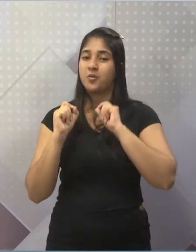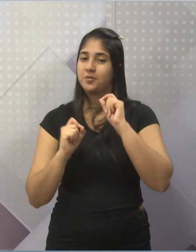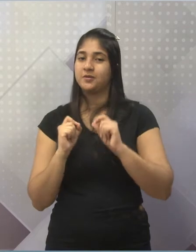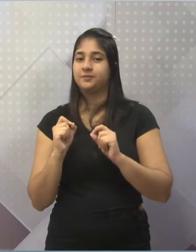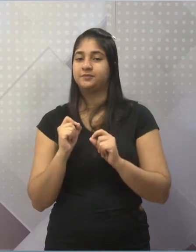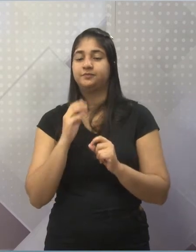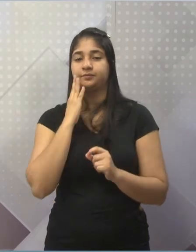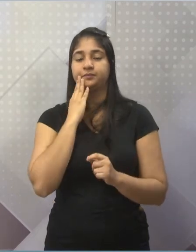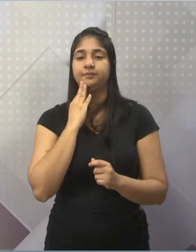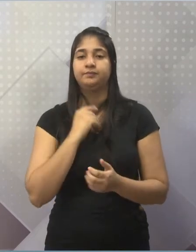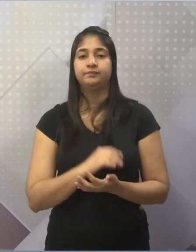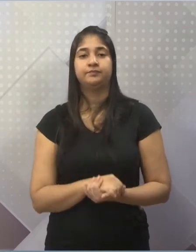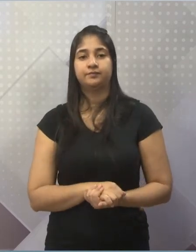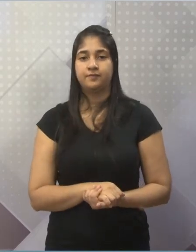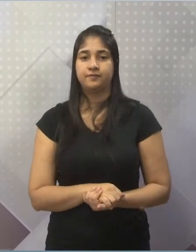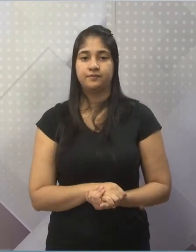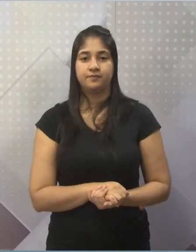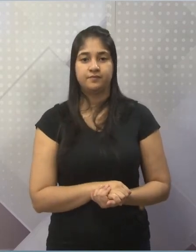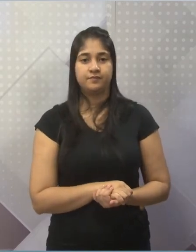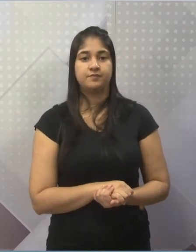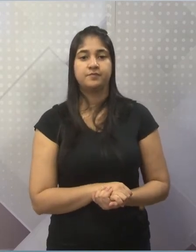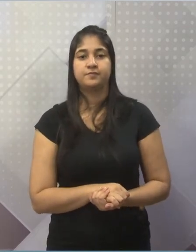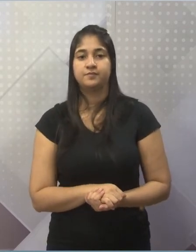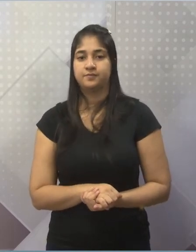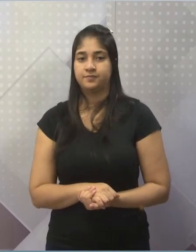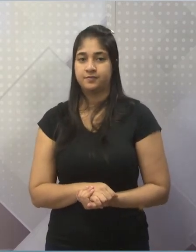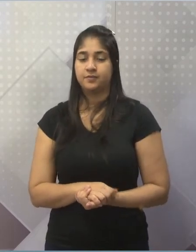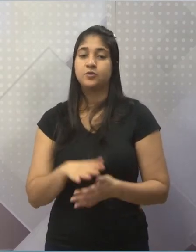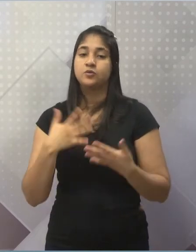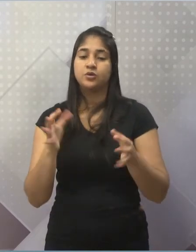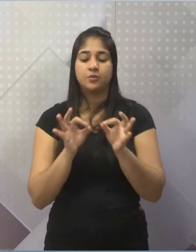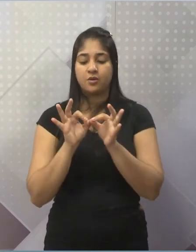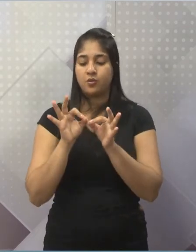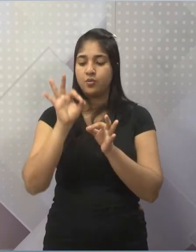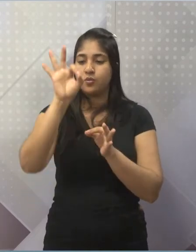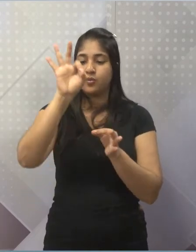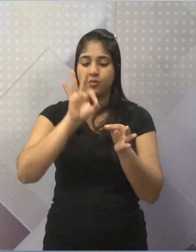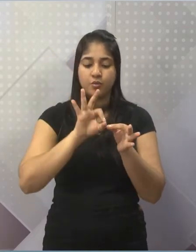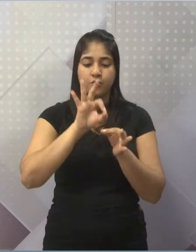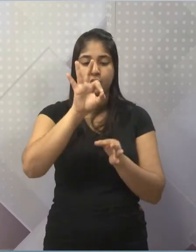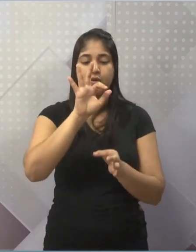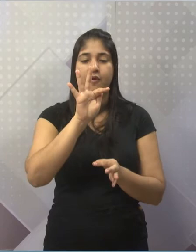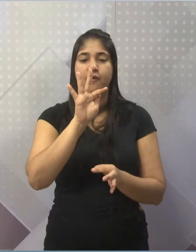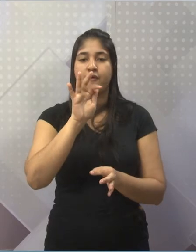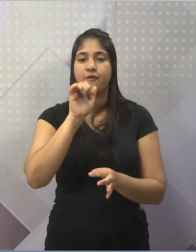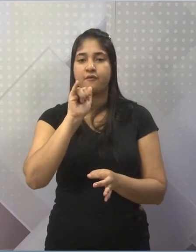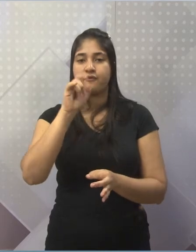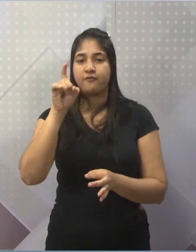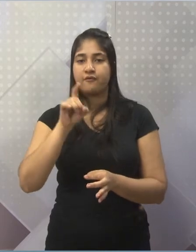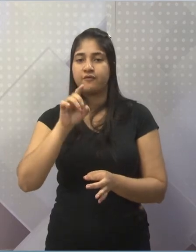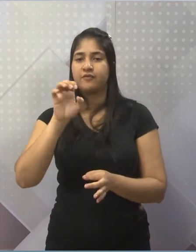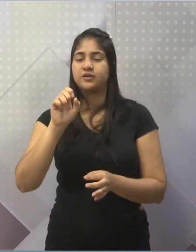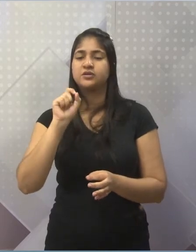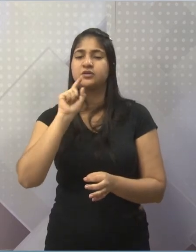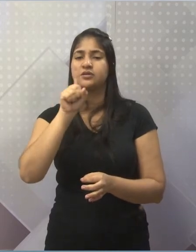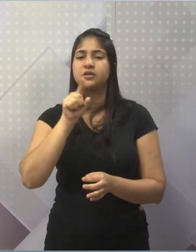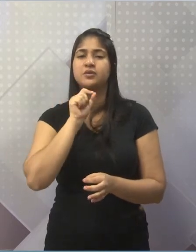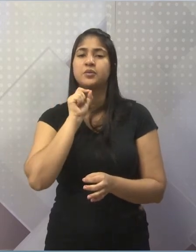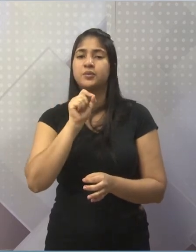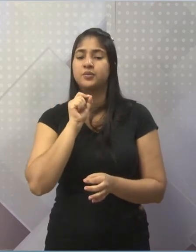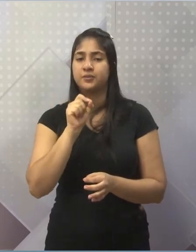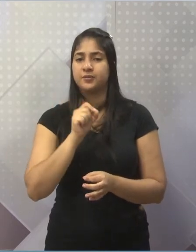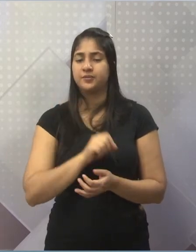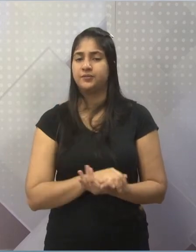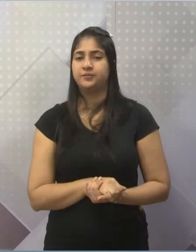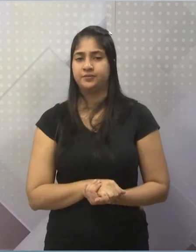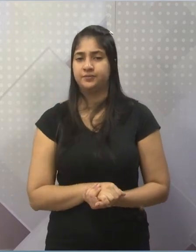só sobre feixe de retas. O que é um feixe de retas?